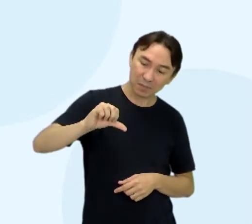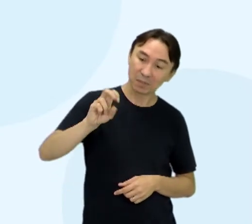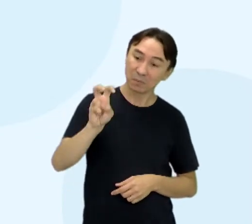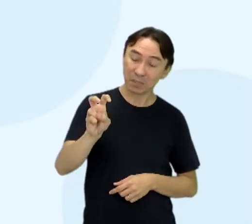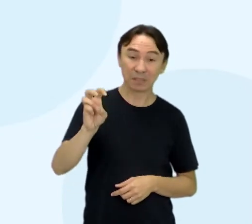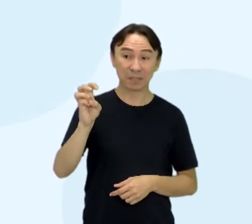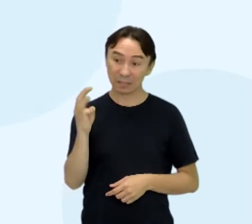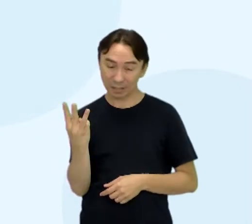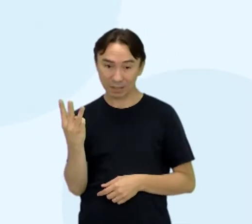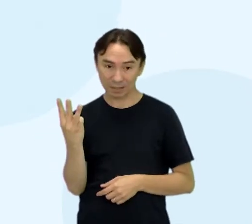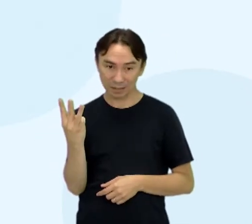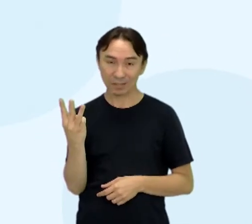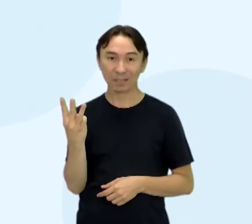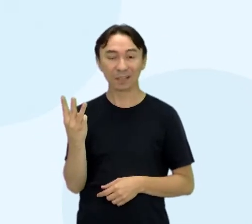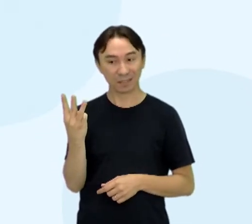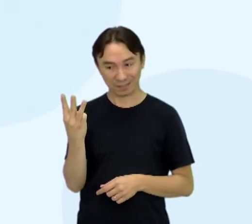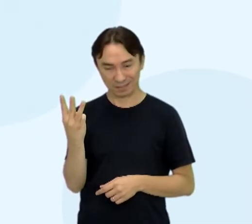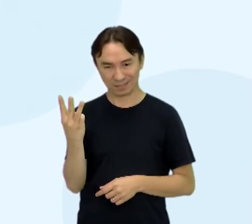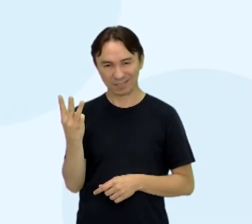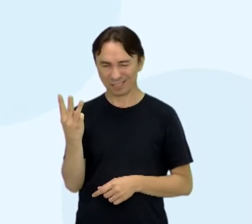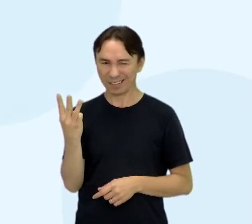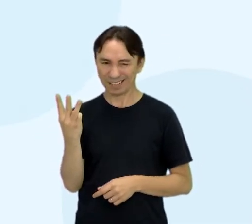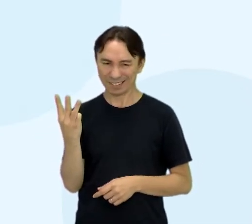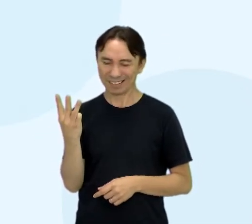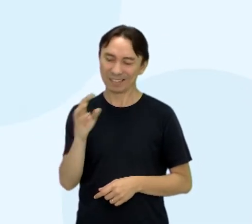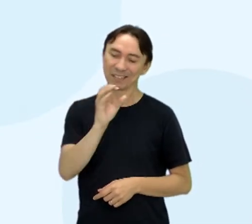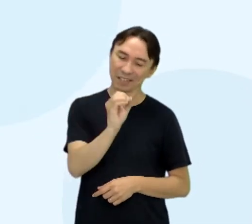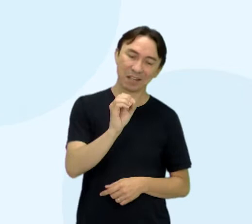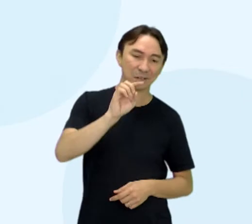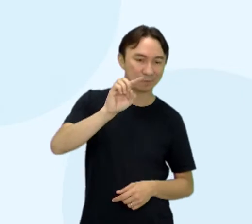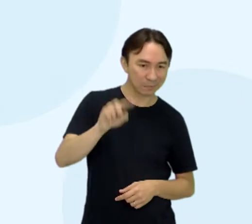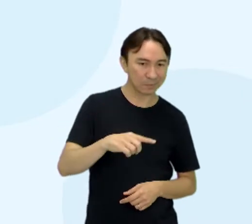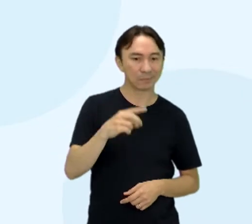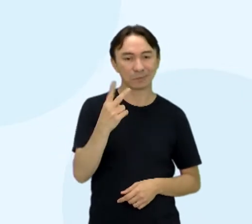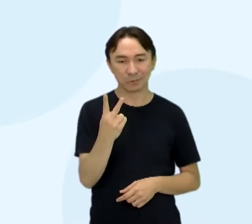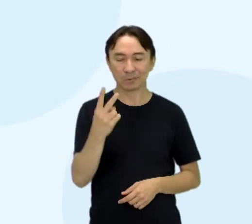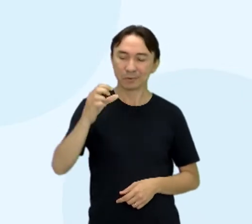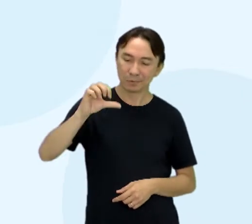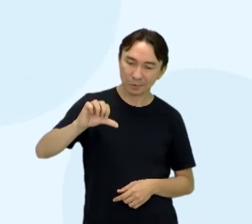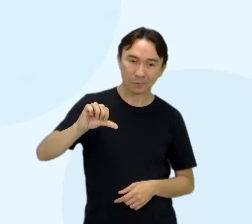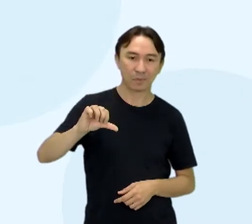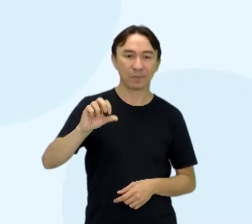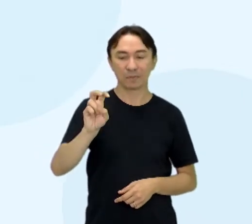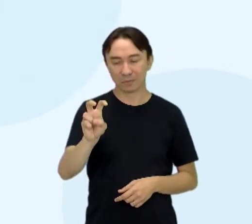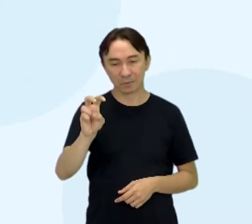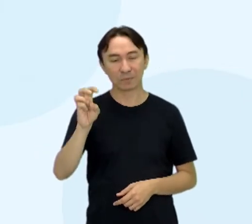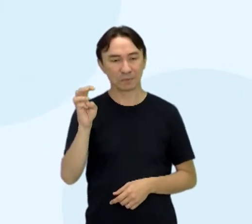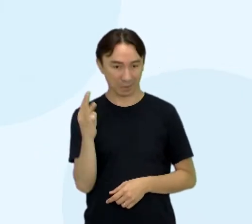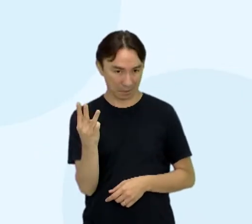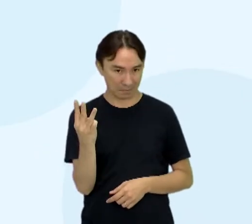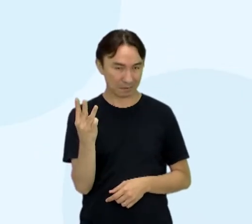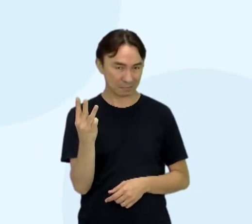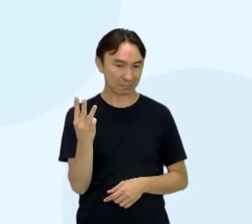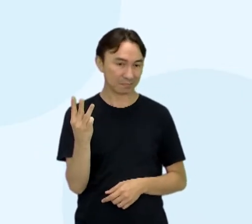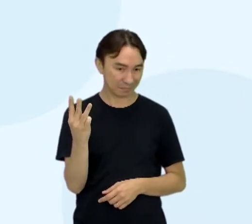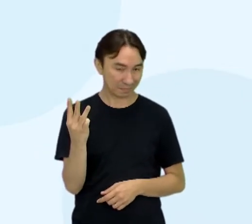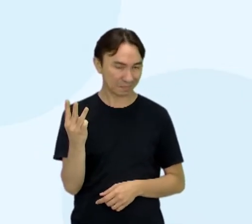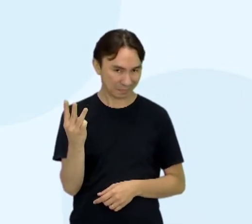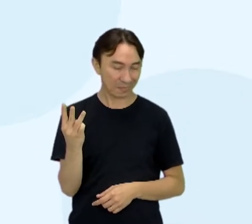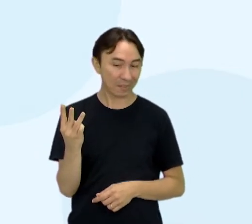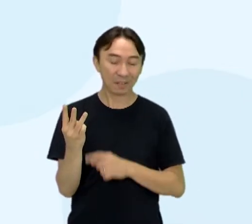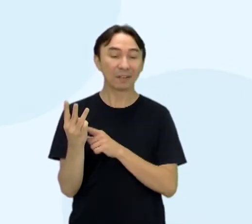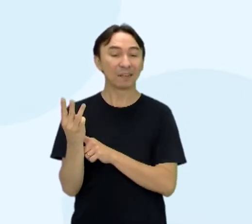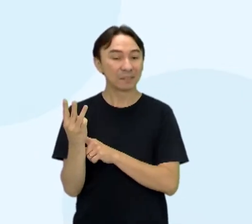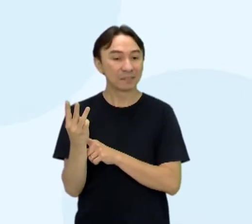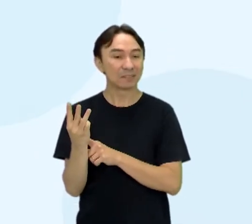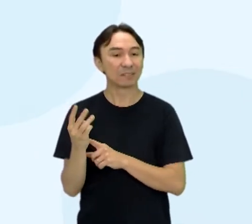2.953 décimos de milésimos, né? Ou seja, é feio de ficar lendo aí. Mas não tem essa necessidade também não.